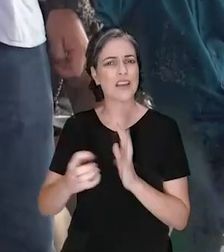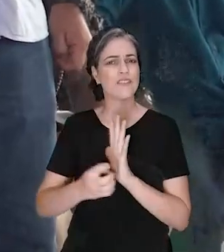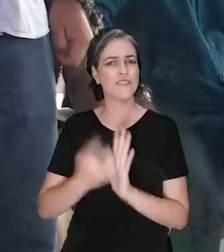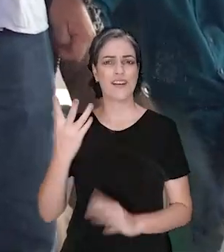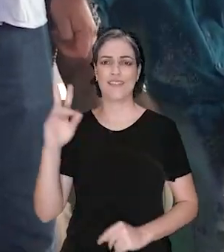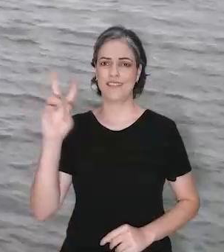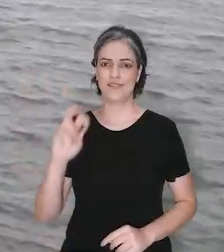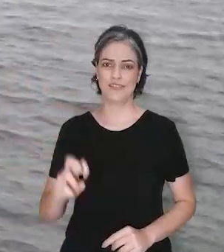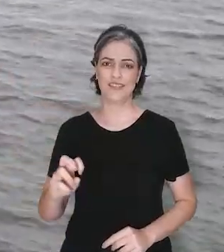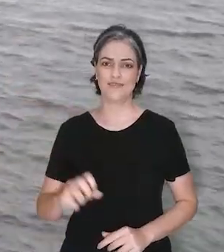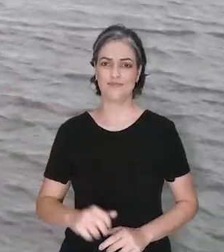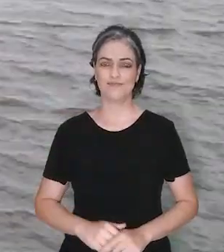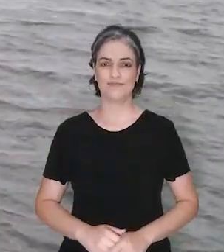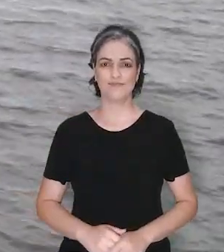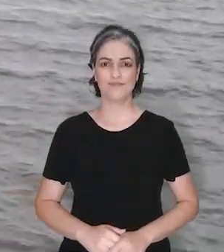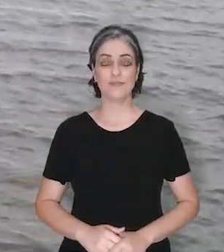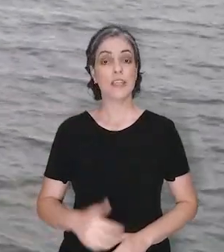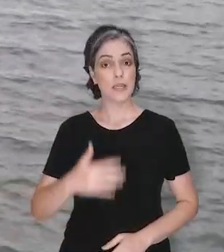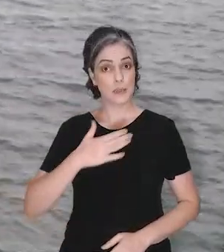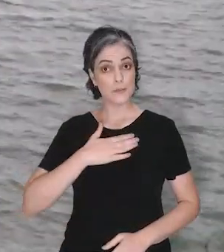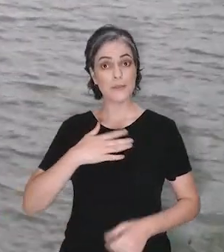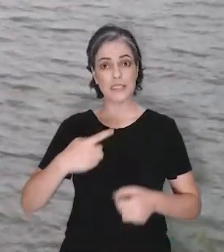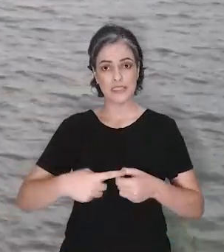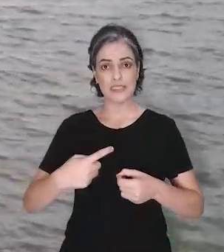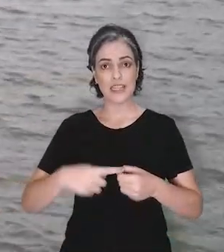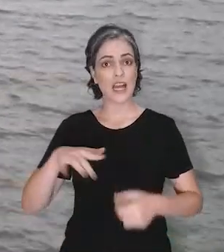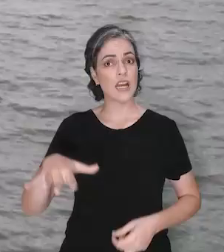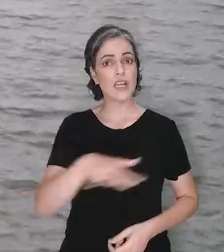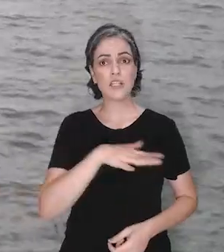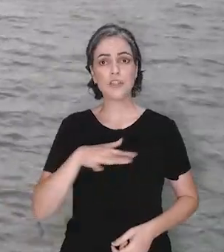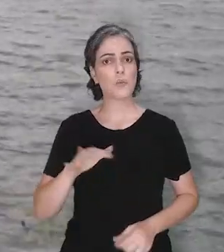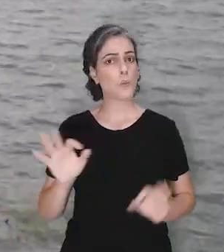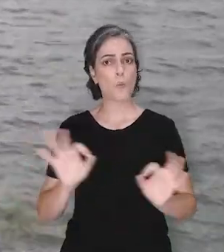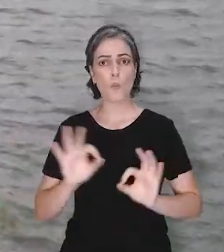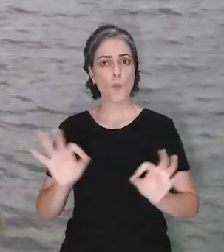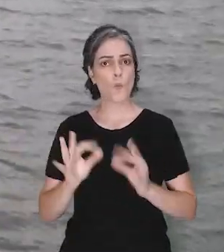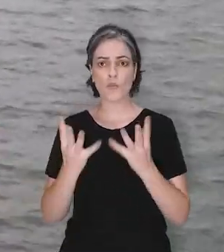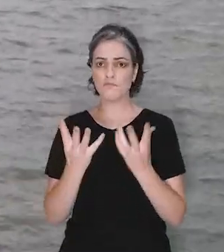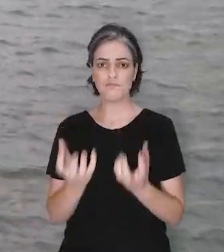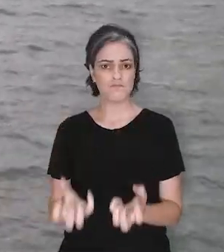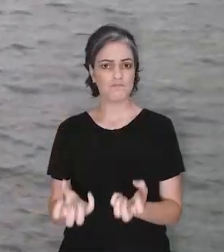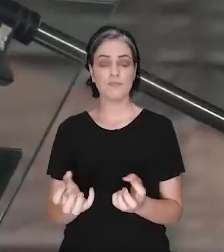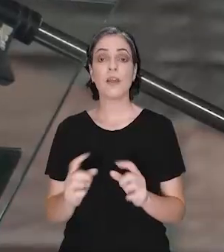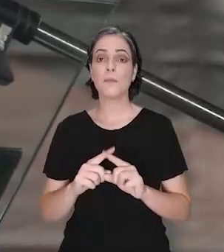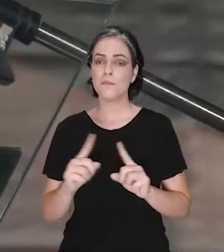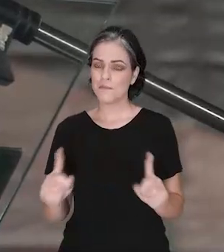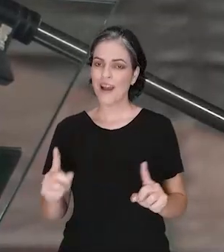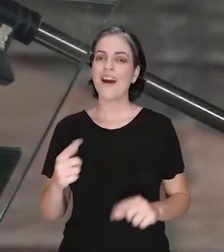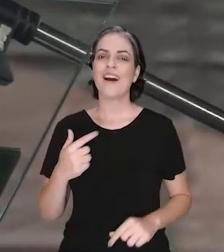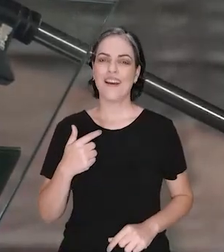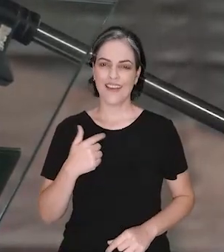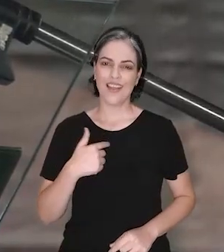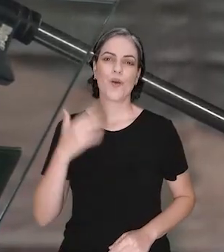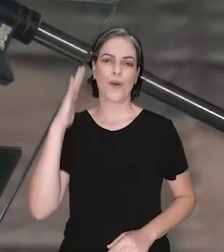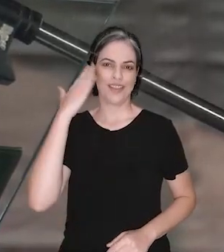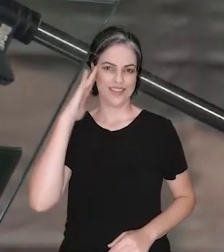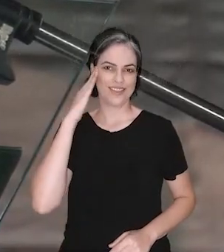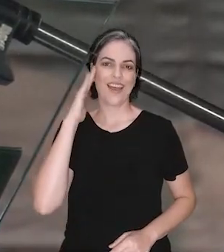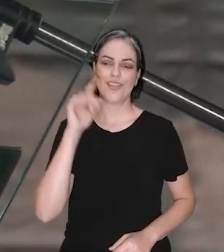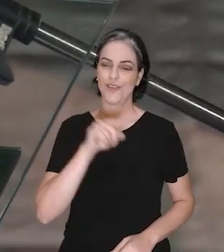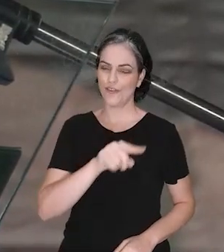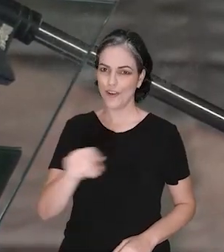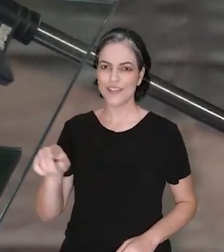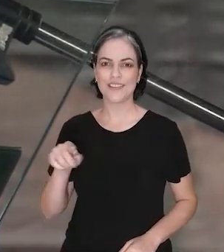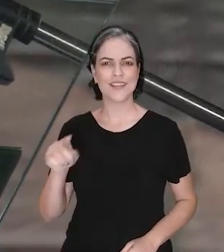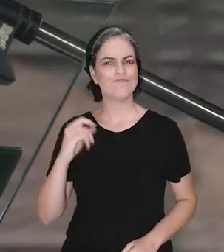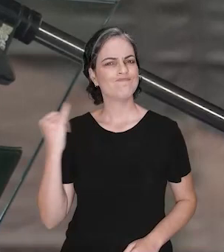diversas vezes. Sou de uma região onde não falta água, mas consigo entender